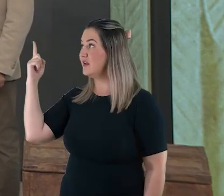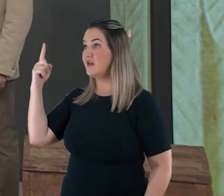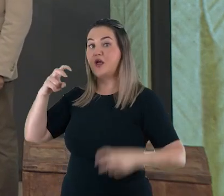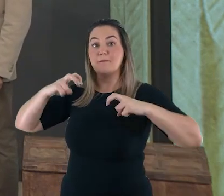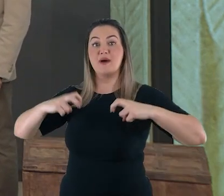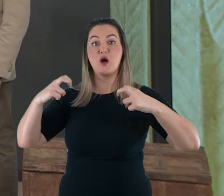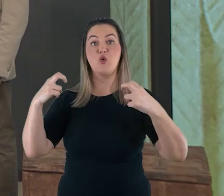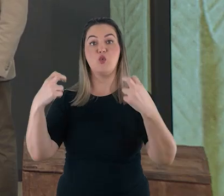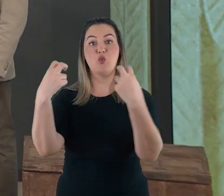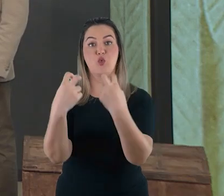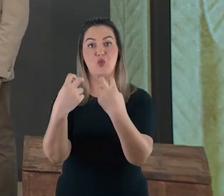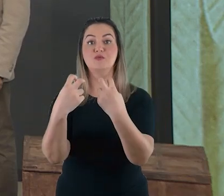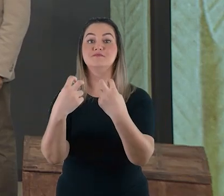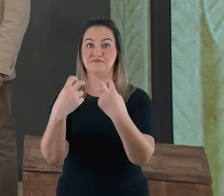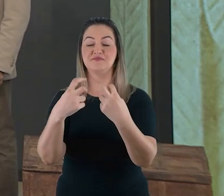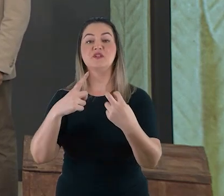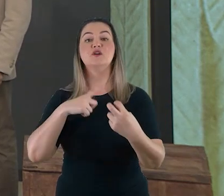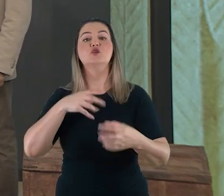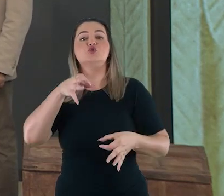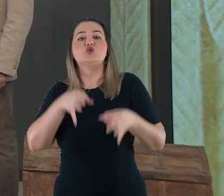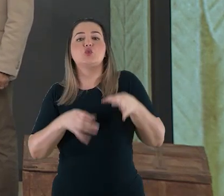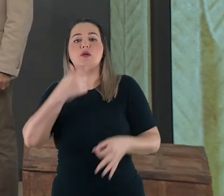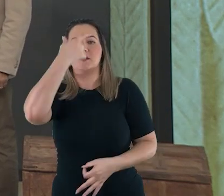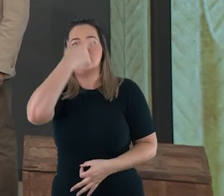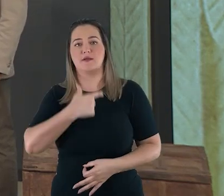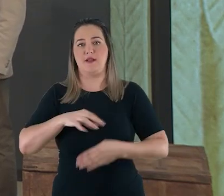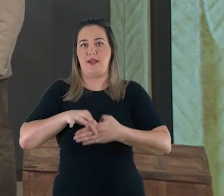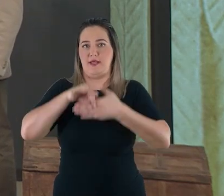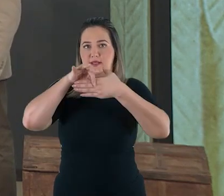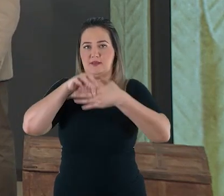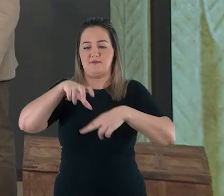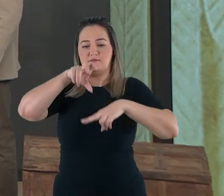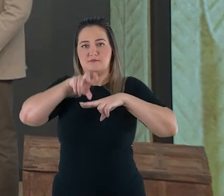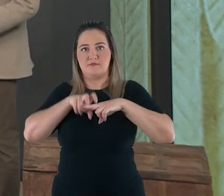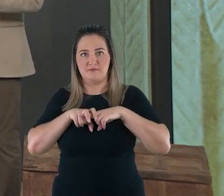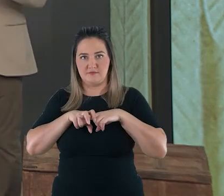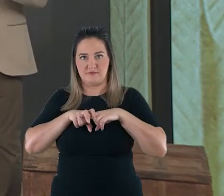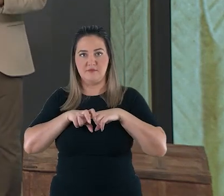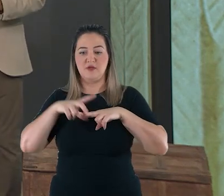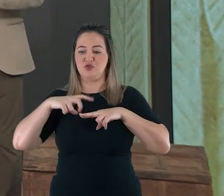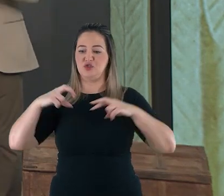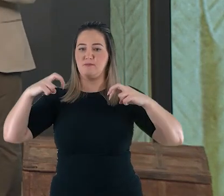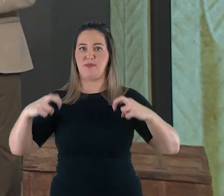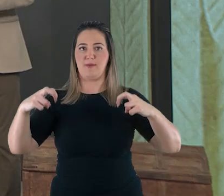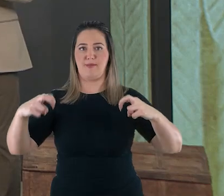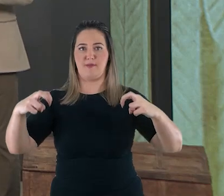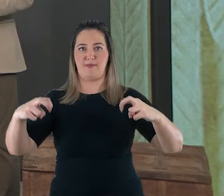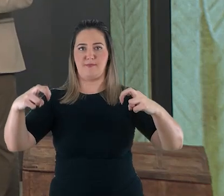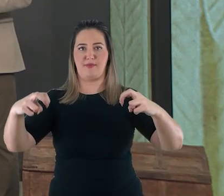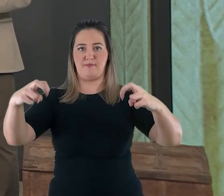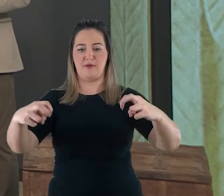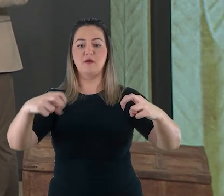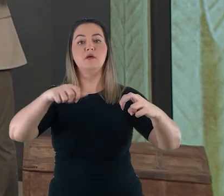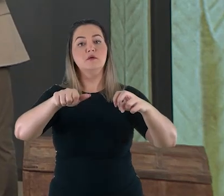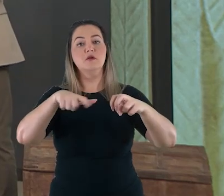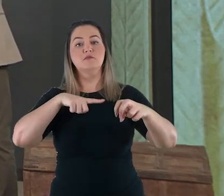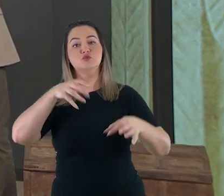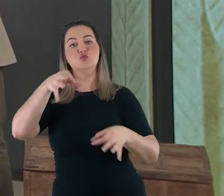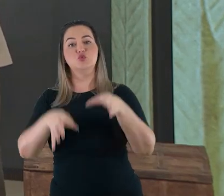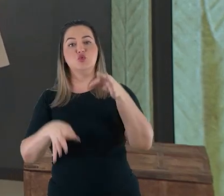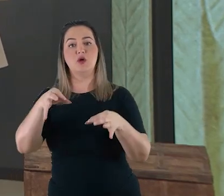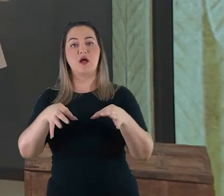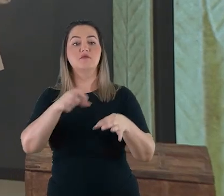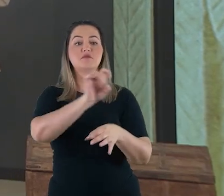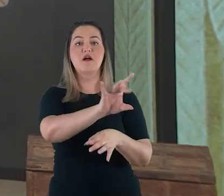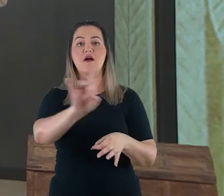preservados. Os juízes, ou anciãos do povo, ou representantes do rei, sentavam aqui para julgar a causa das pessoas. Aliás, é